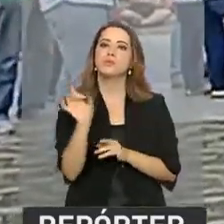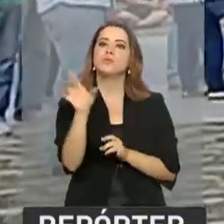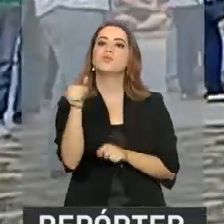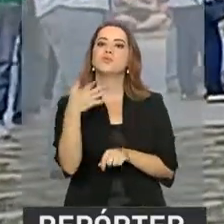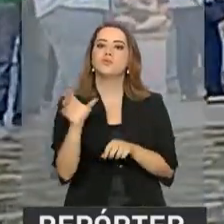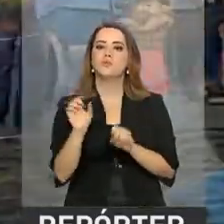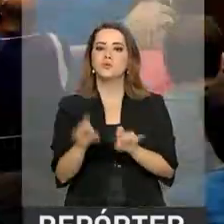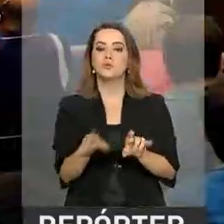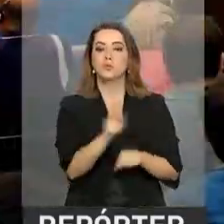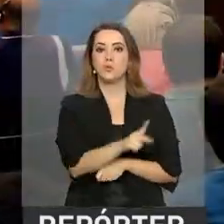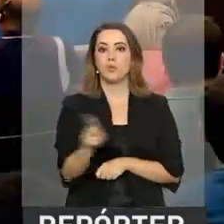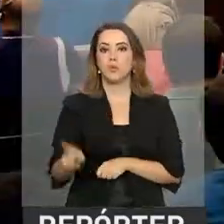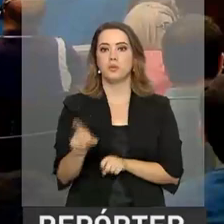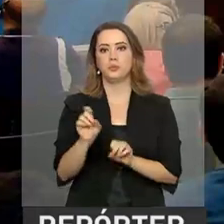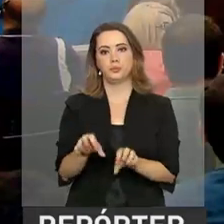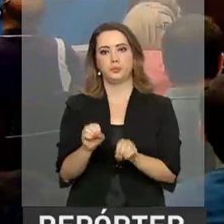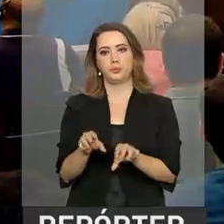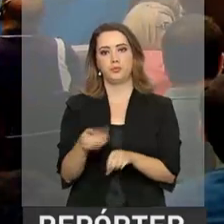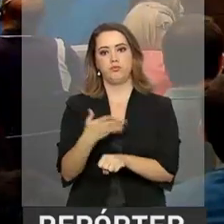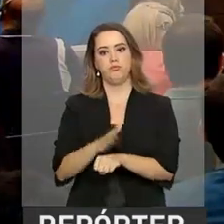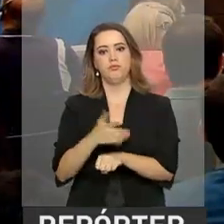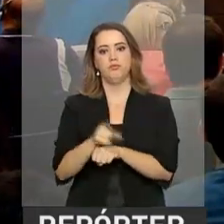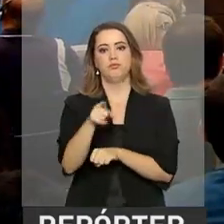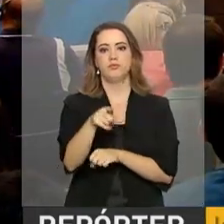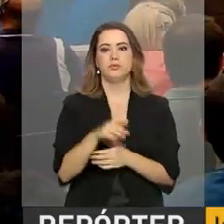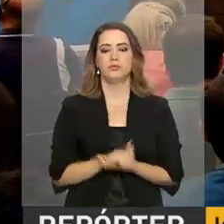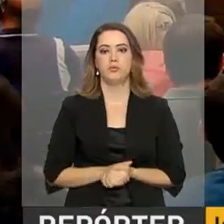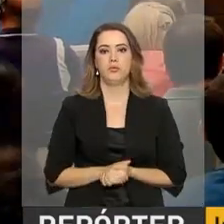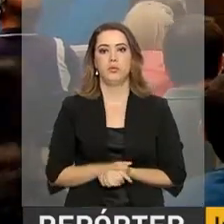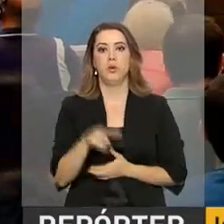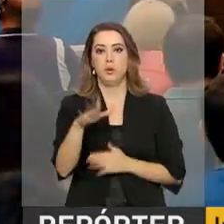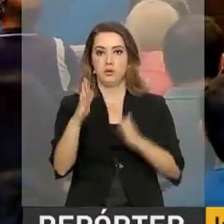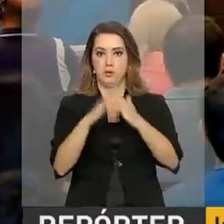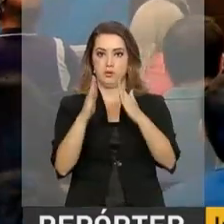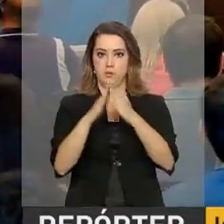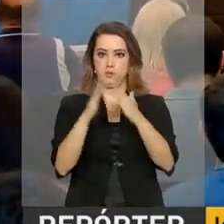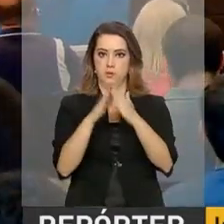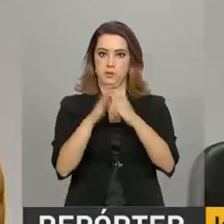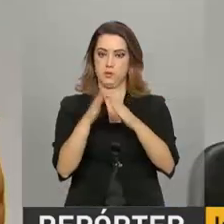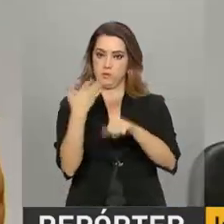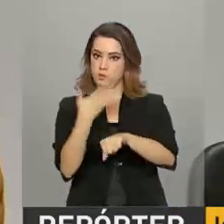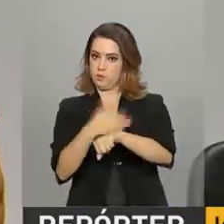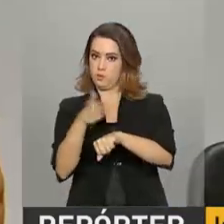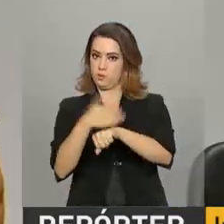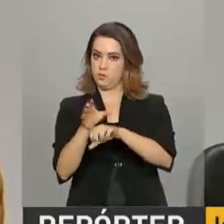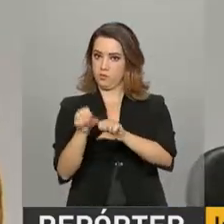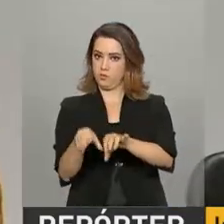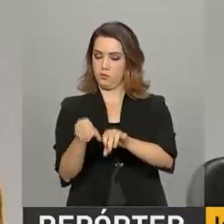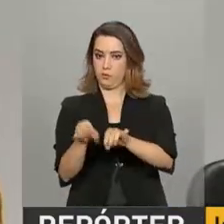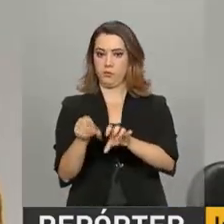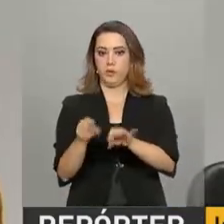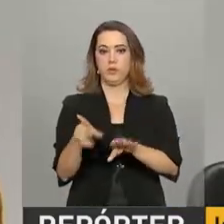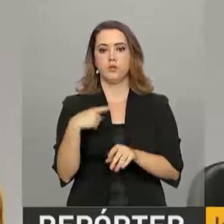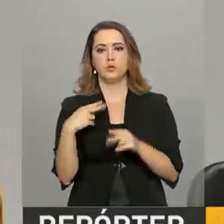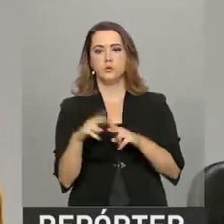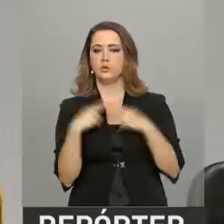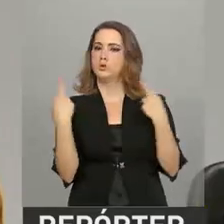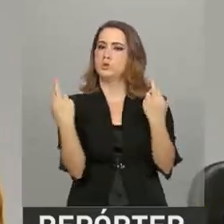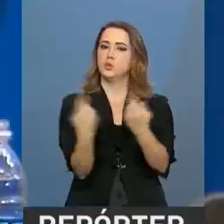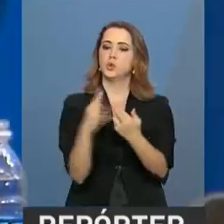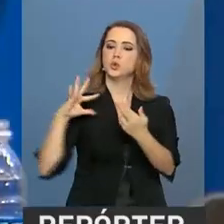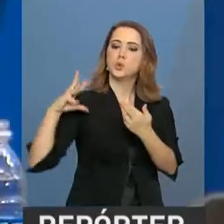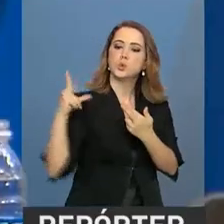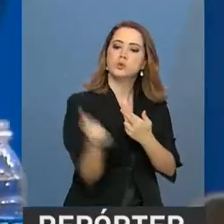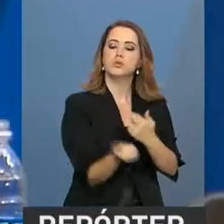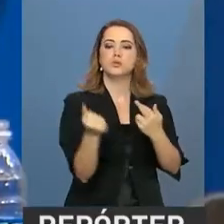Confira. A Casa dos Treinadores vai reunir no espaço da Casa Brasil treinadores olímpicos e paralímpicos do mundo